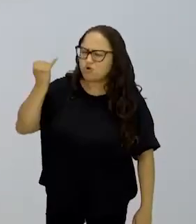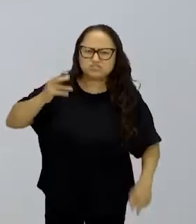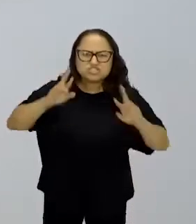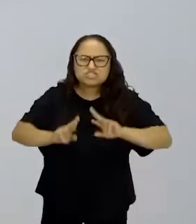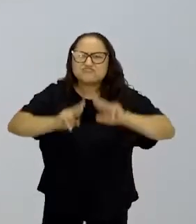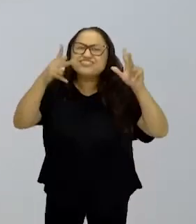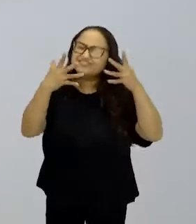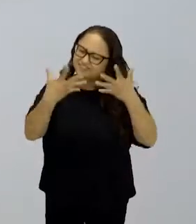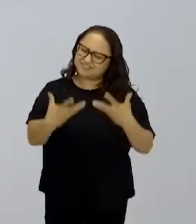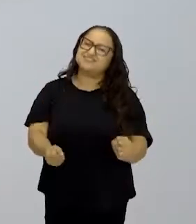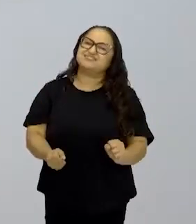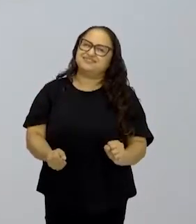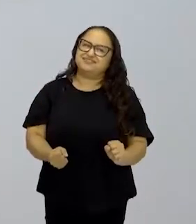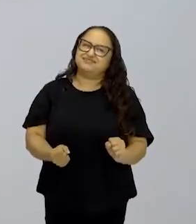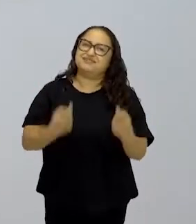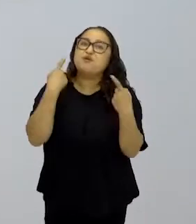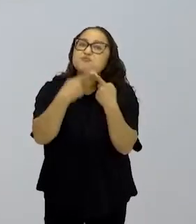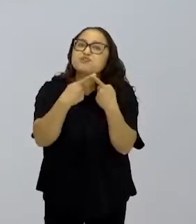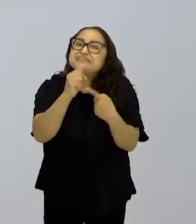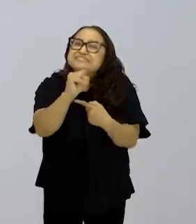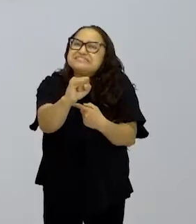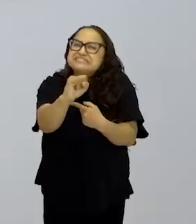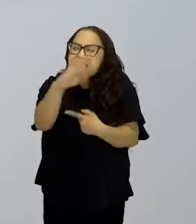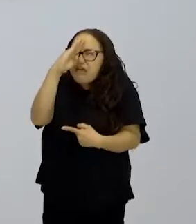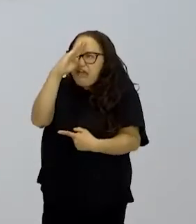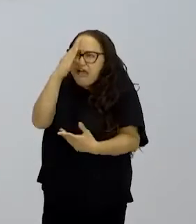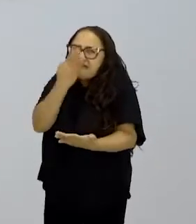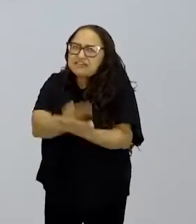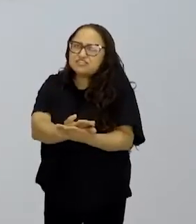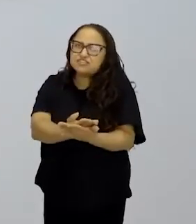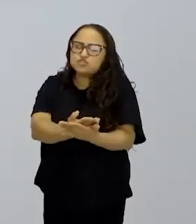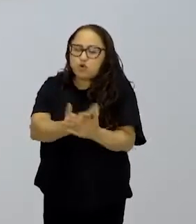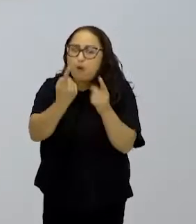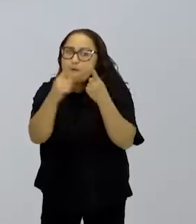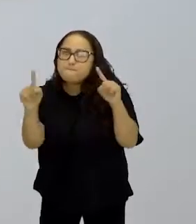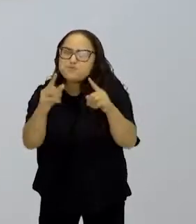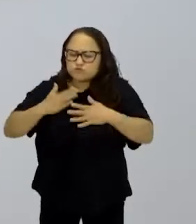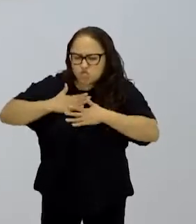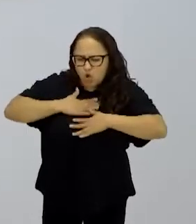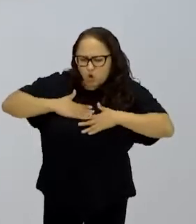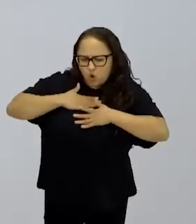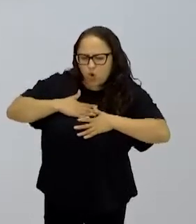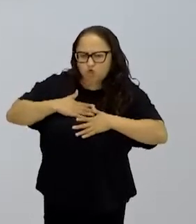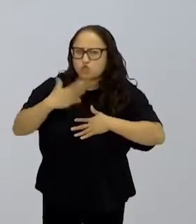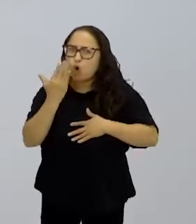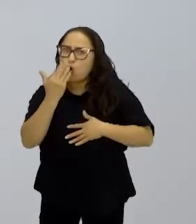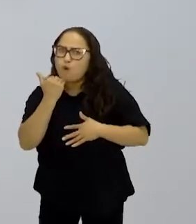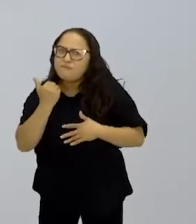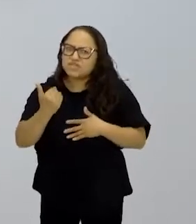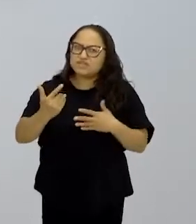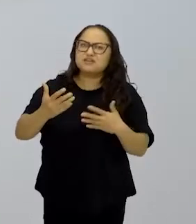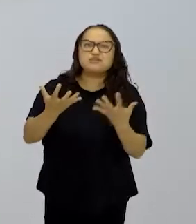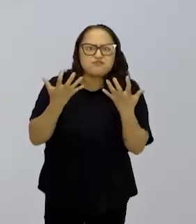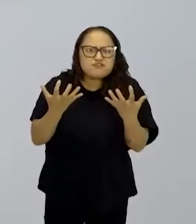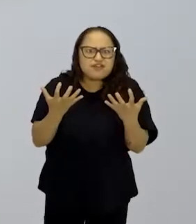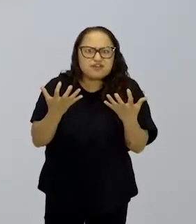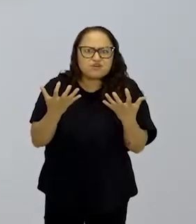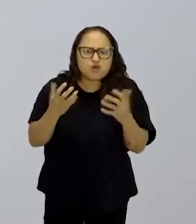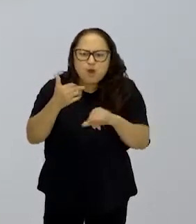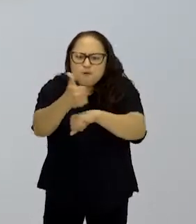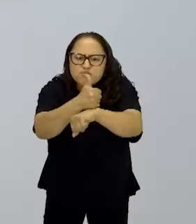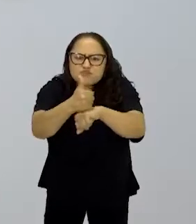diversidade. Porque se isso que eu acredito, a música que eu gosto, a comida que eu como, a profissão que eu escolhi, tudo